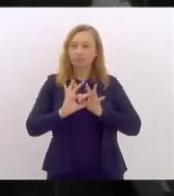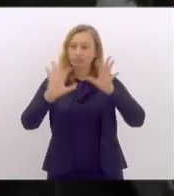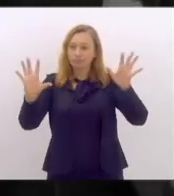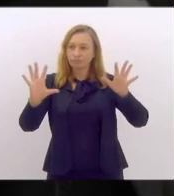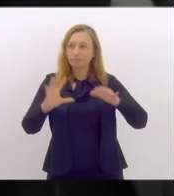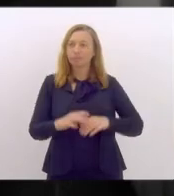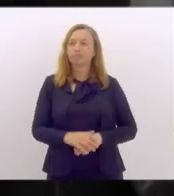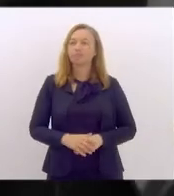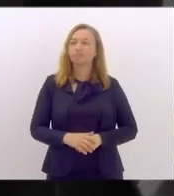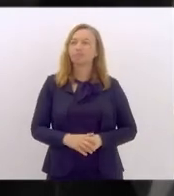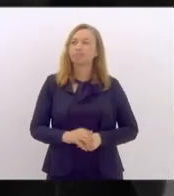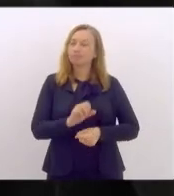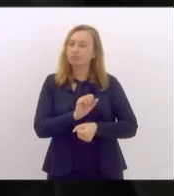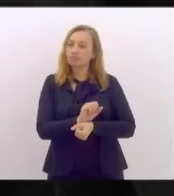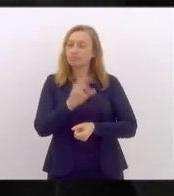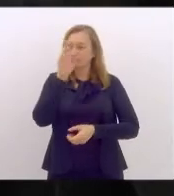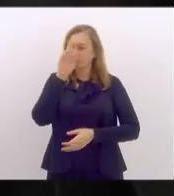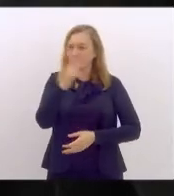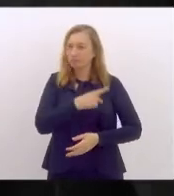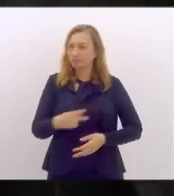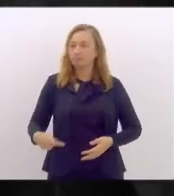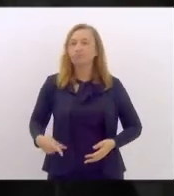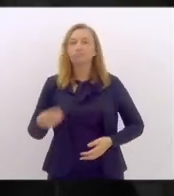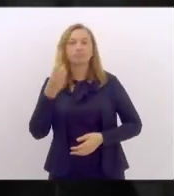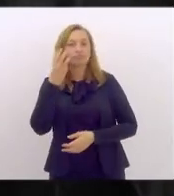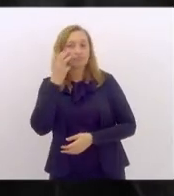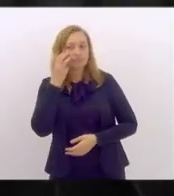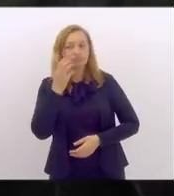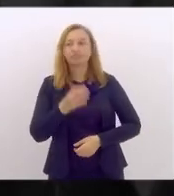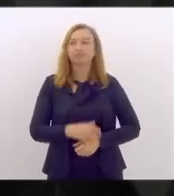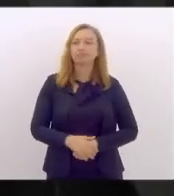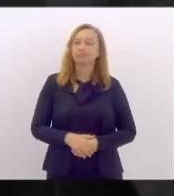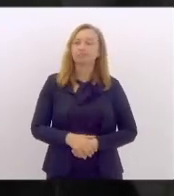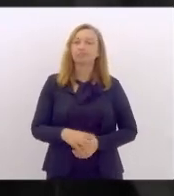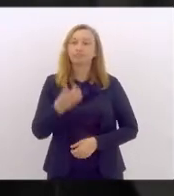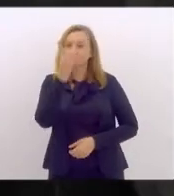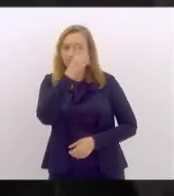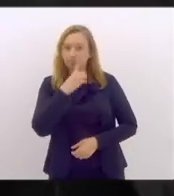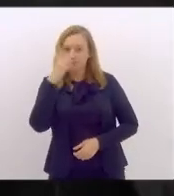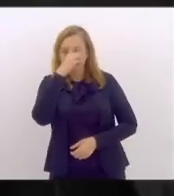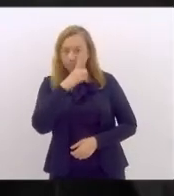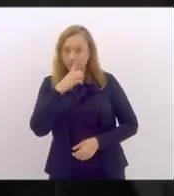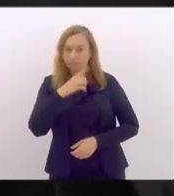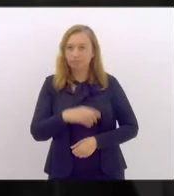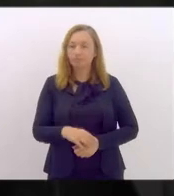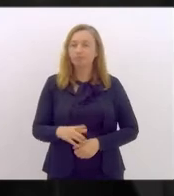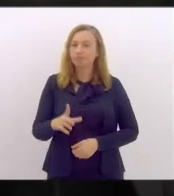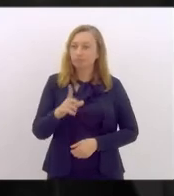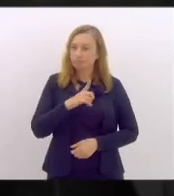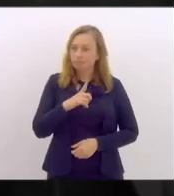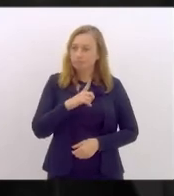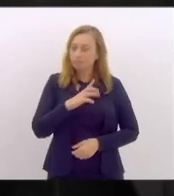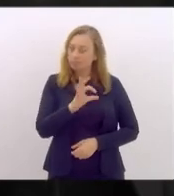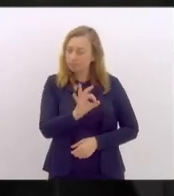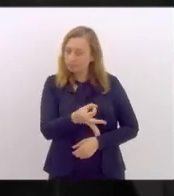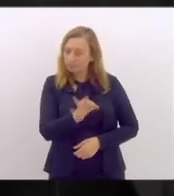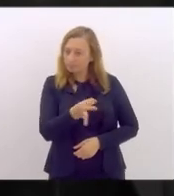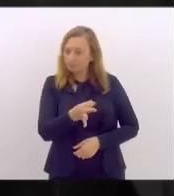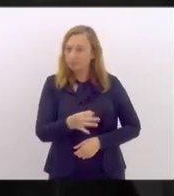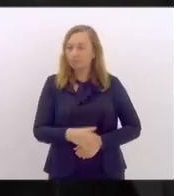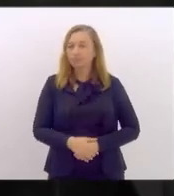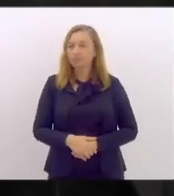e espero seu presidente waldeck Carneiro que no domingo nós tenhamos de fato